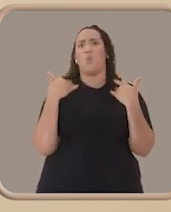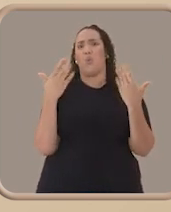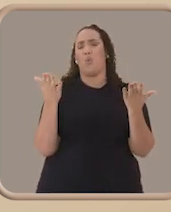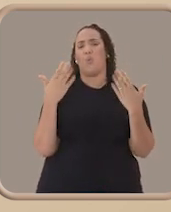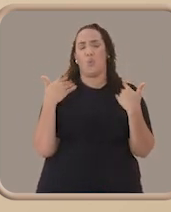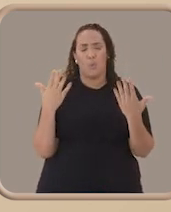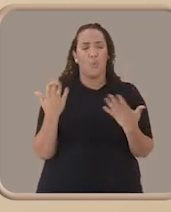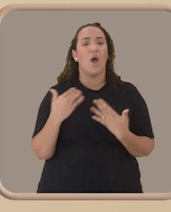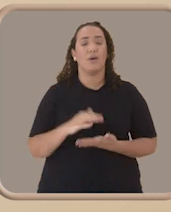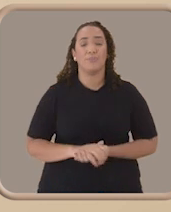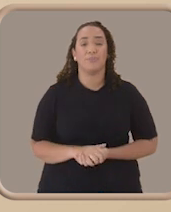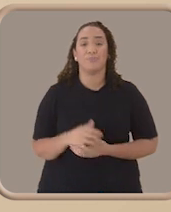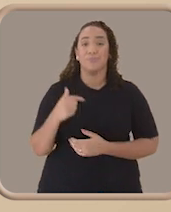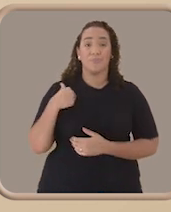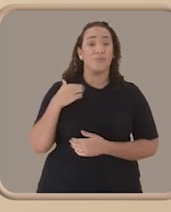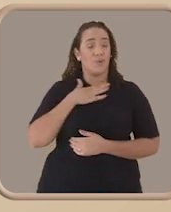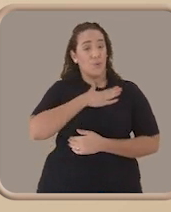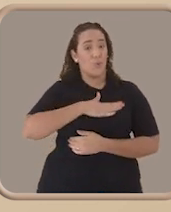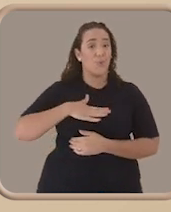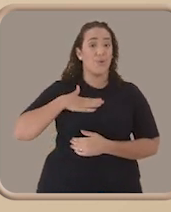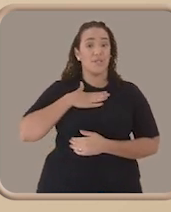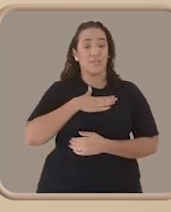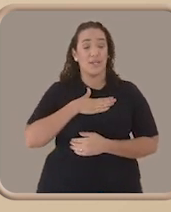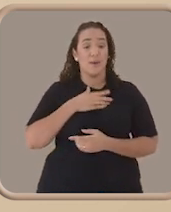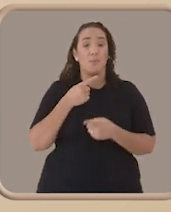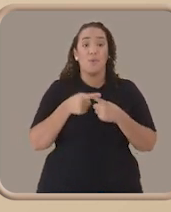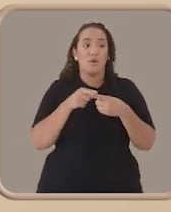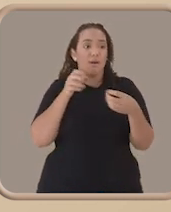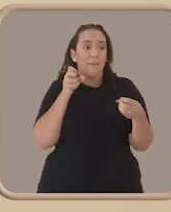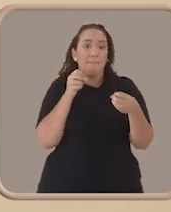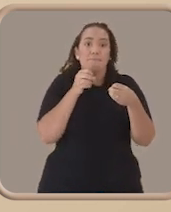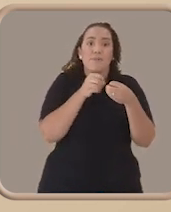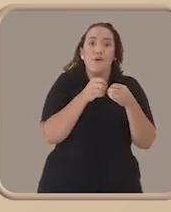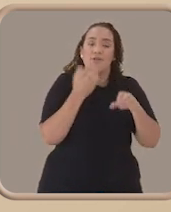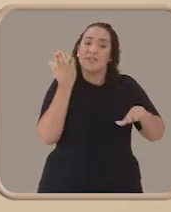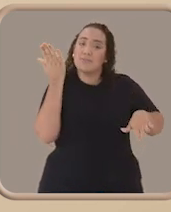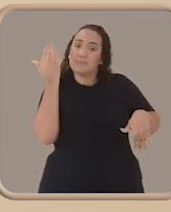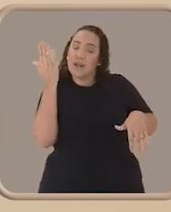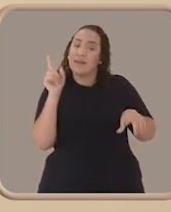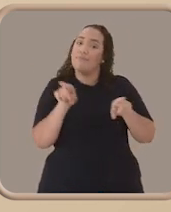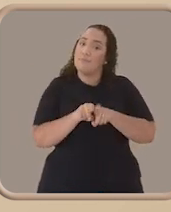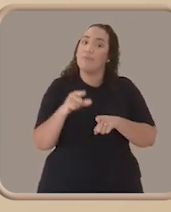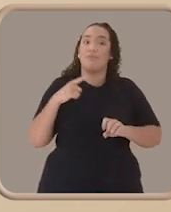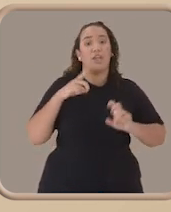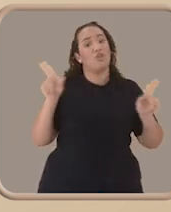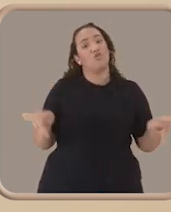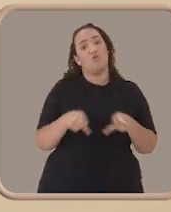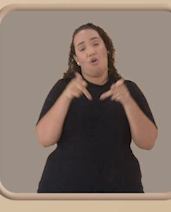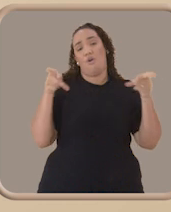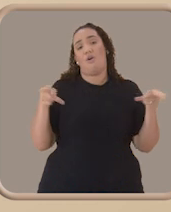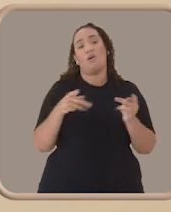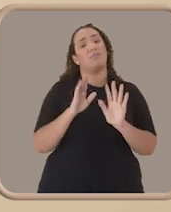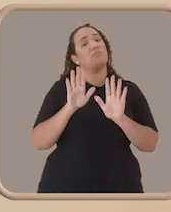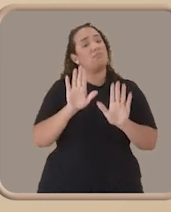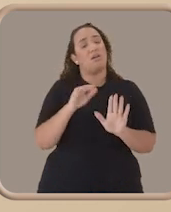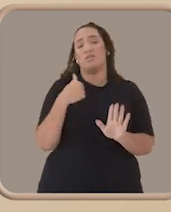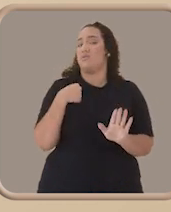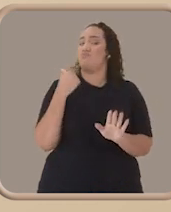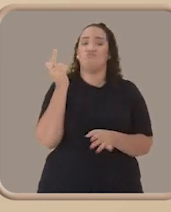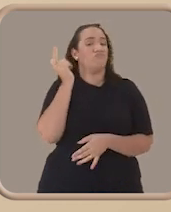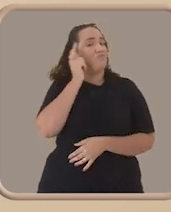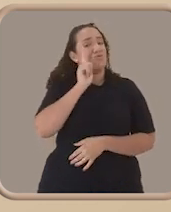que eu mais gostei daqui é de estar perto da praia e de ter shopping. É uma pena que ainda não consegui